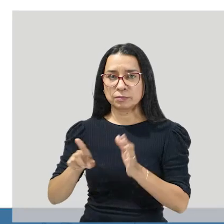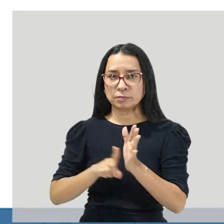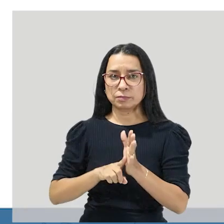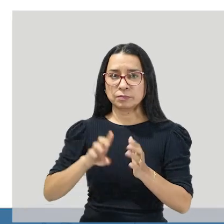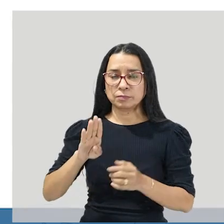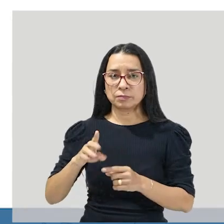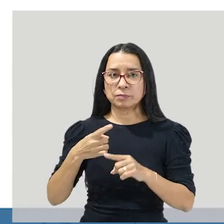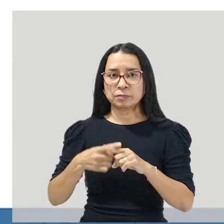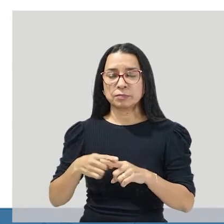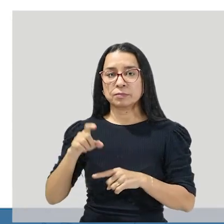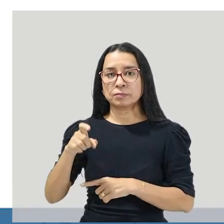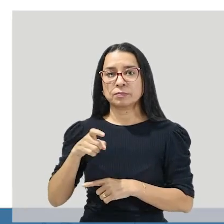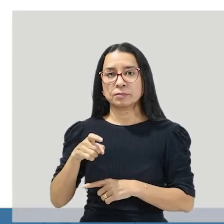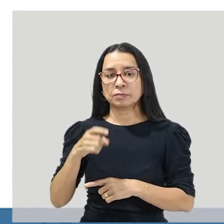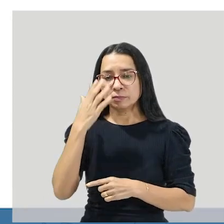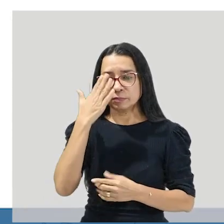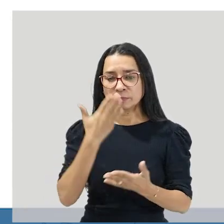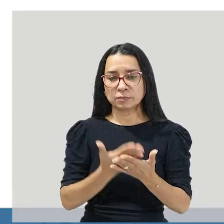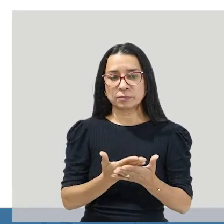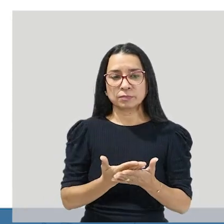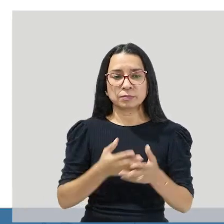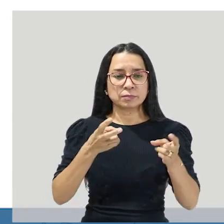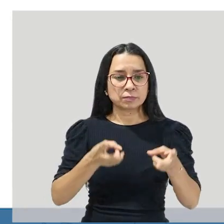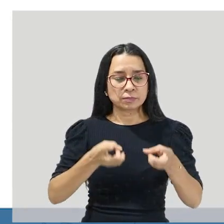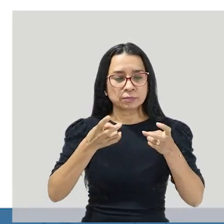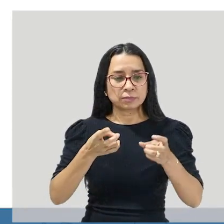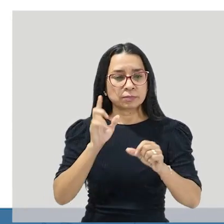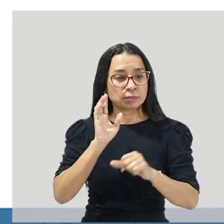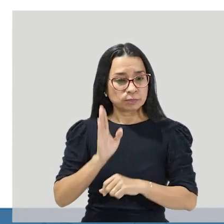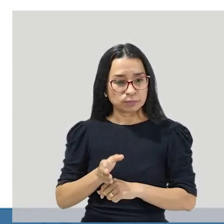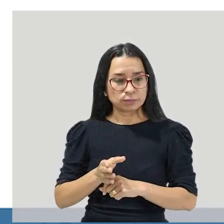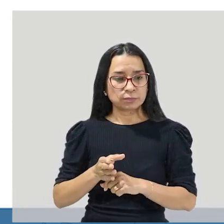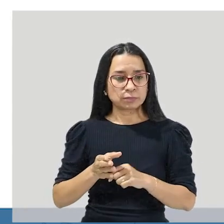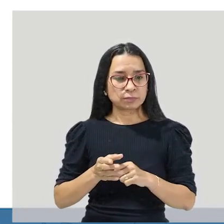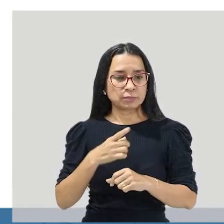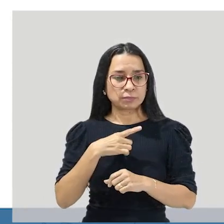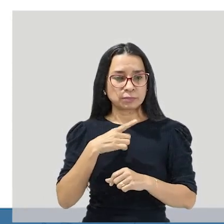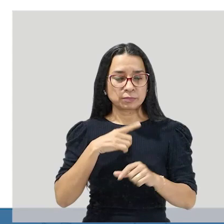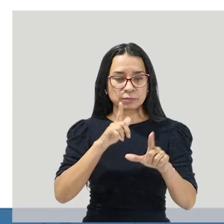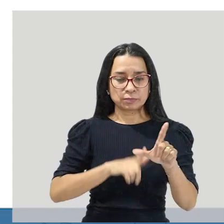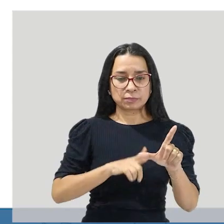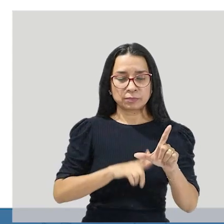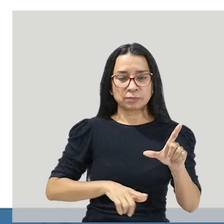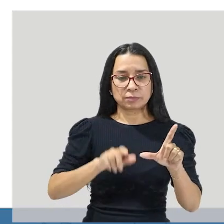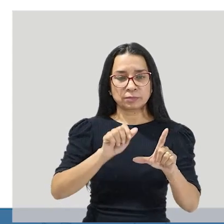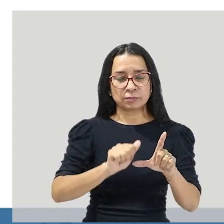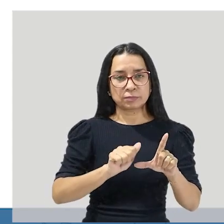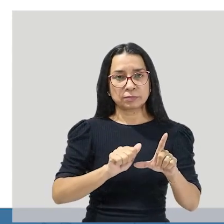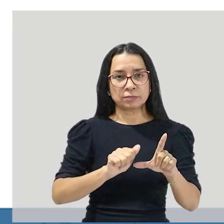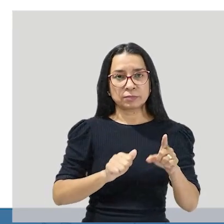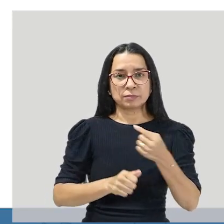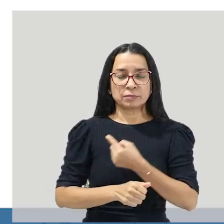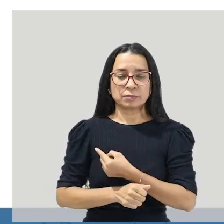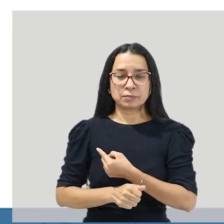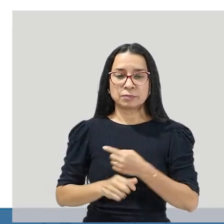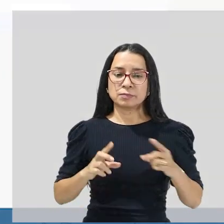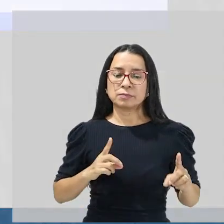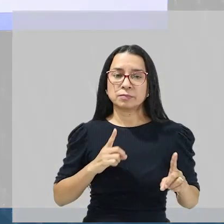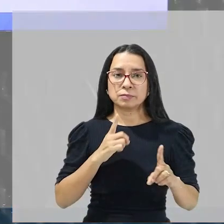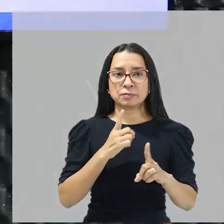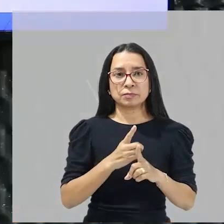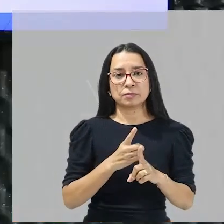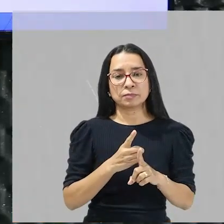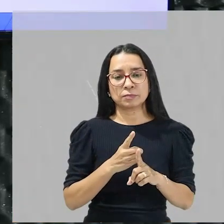X. Com certeza tu deve ter prestado atenção que isso já apareceu lá na nossa letra A. E aqui, gente, já